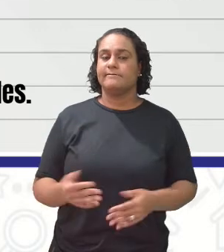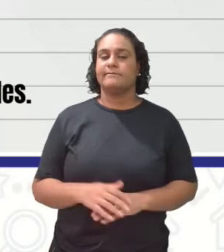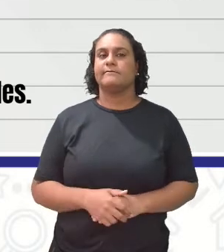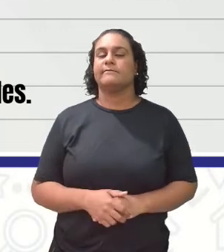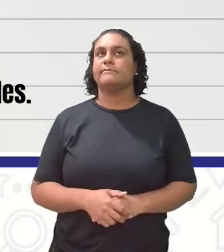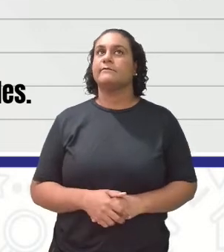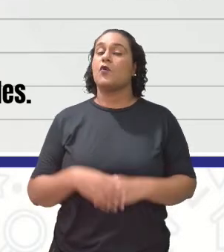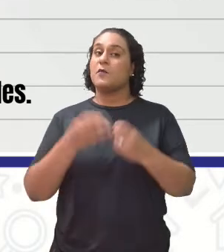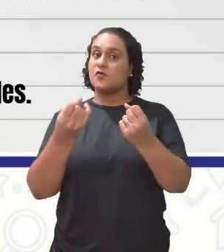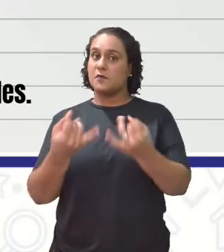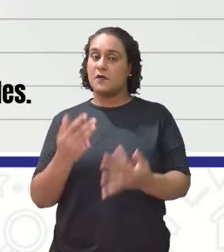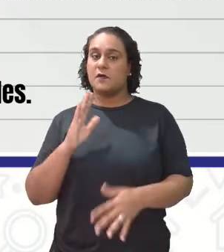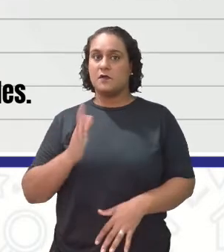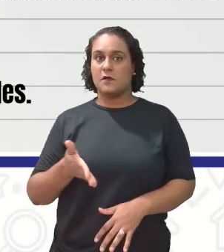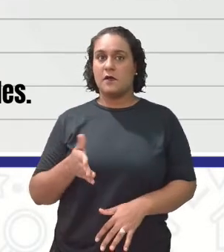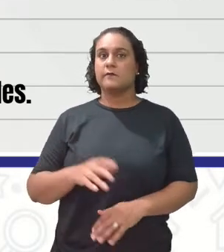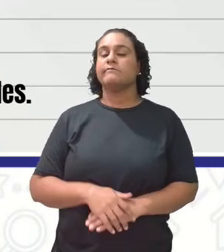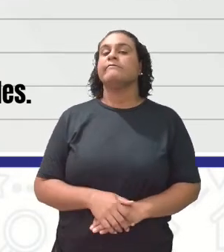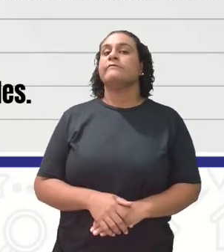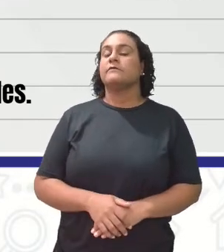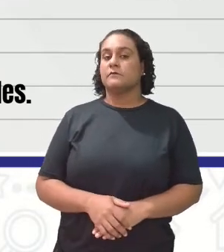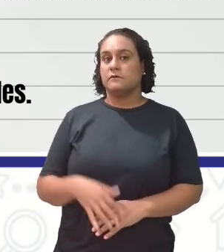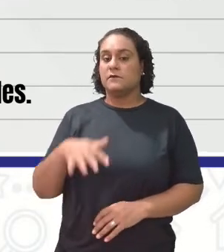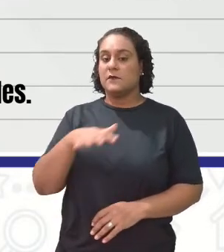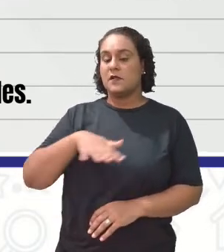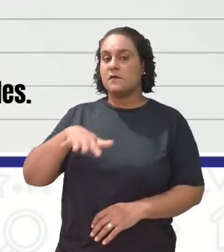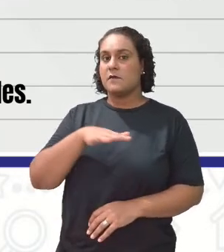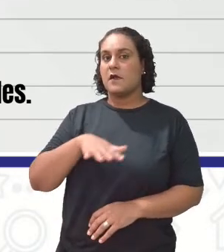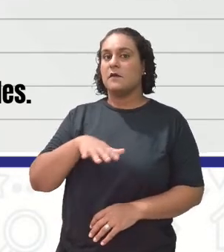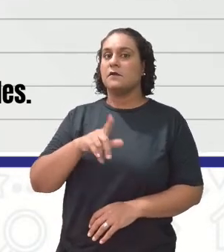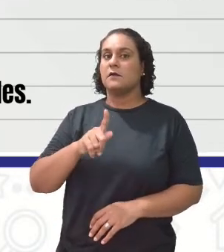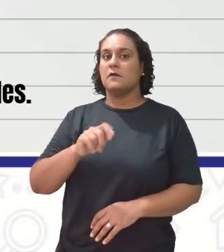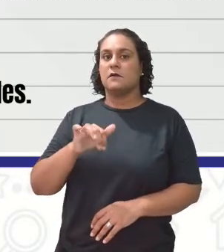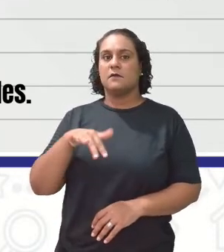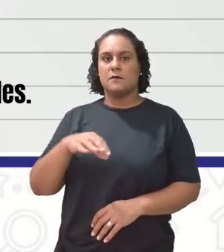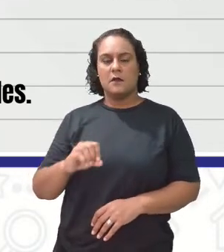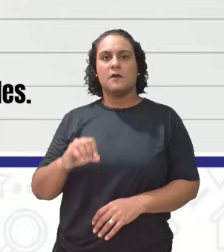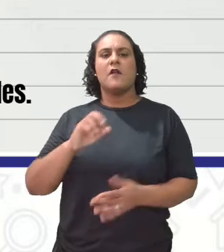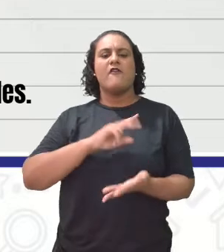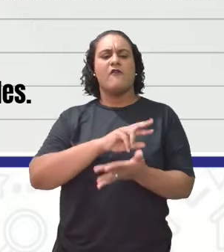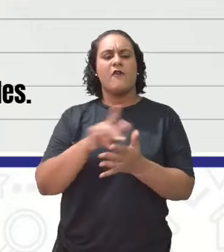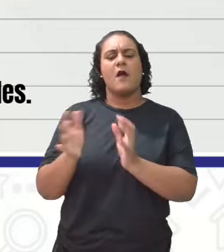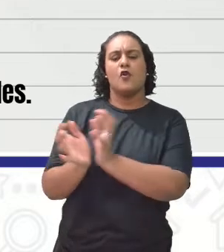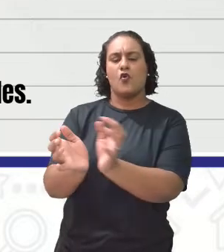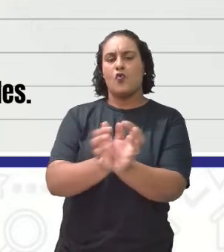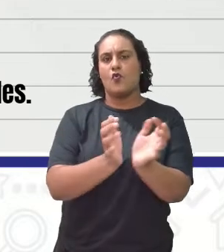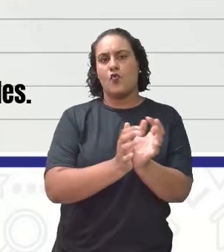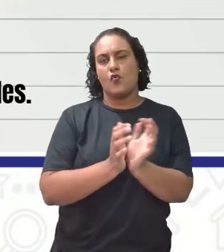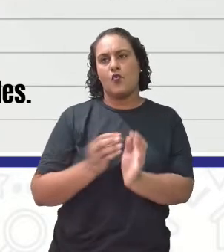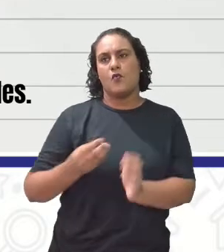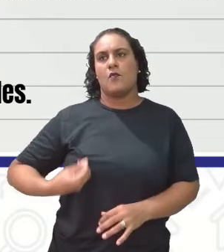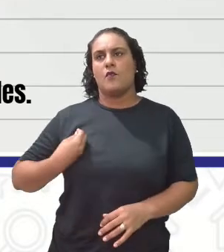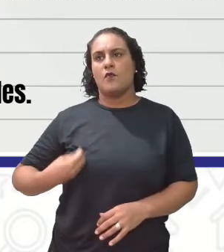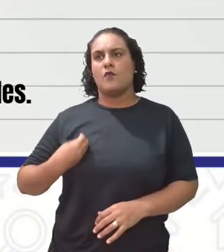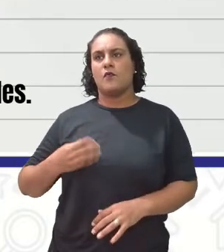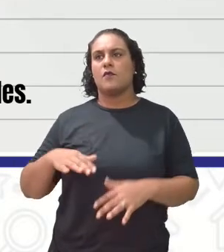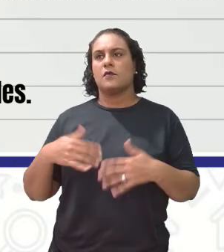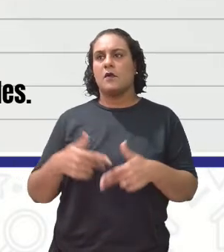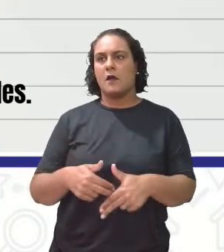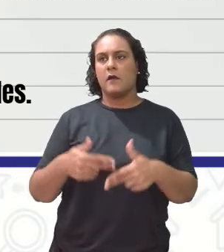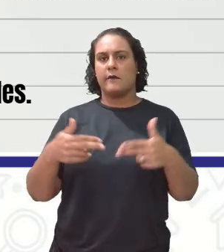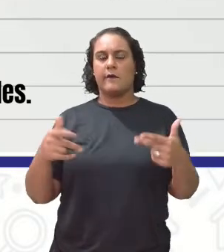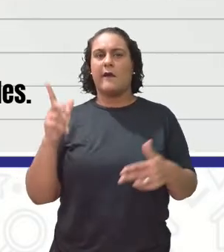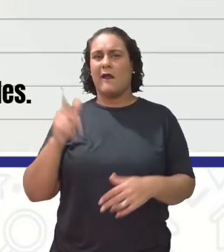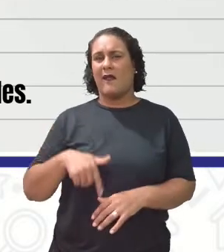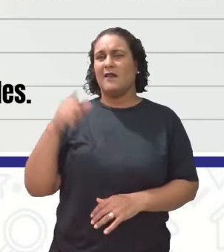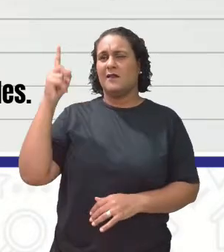a gente já disse, nessa região da Germânia era habitada por diferentes tribos. A composição étnica, né, era complexa